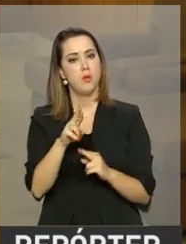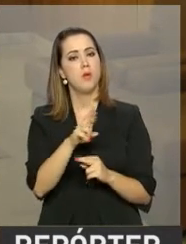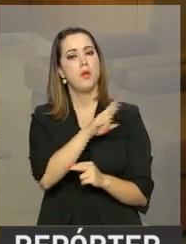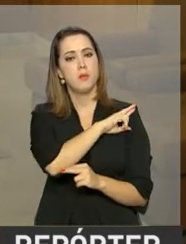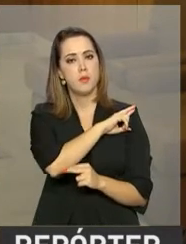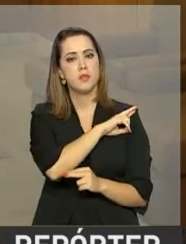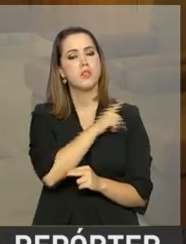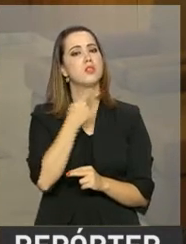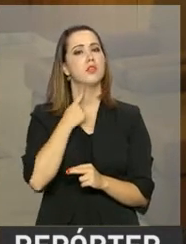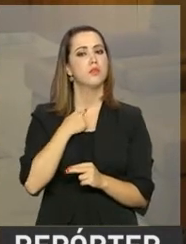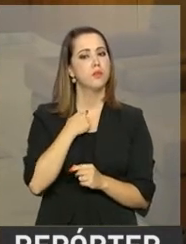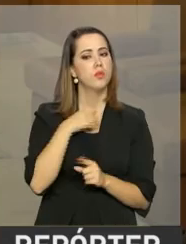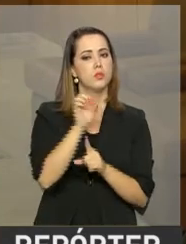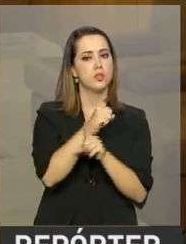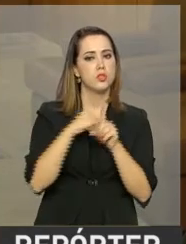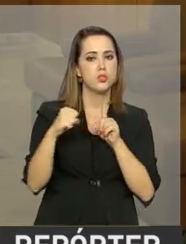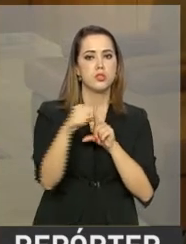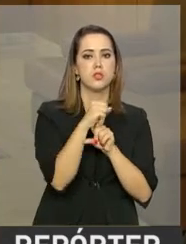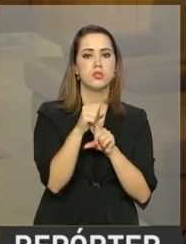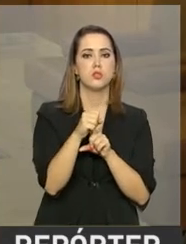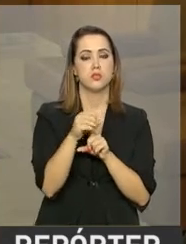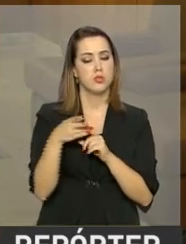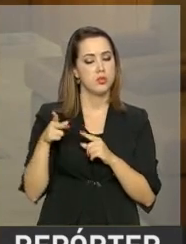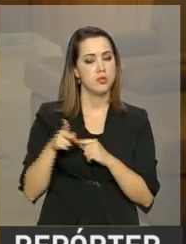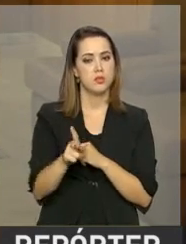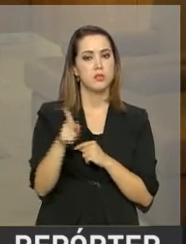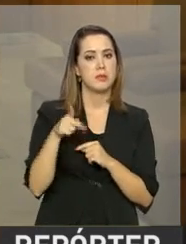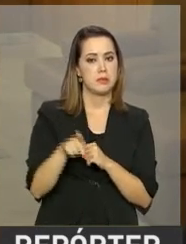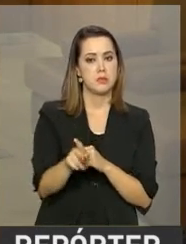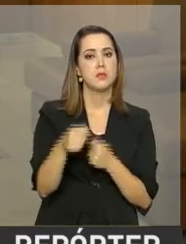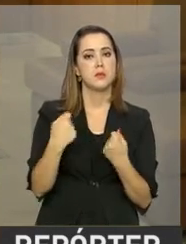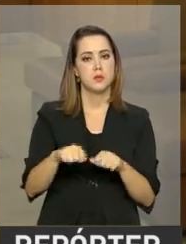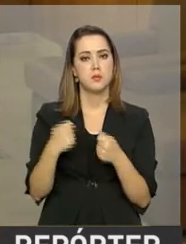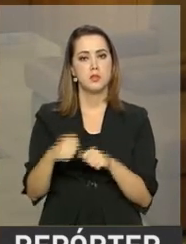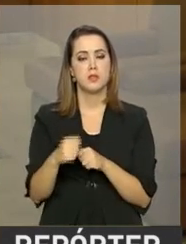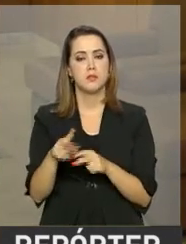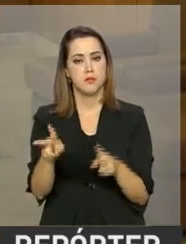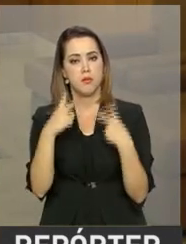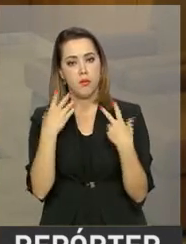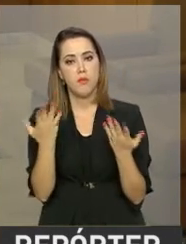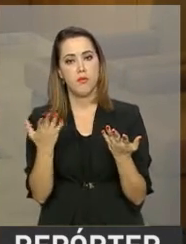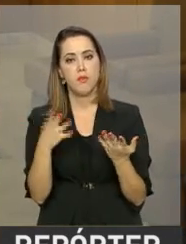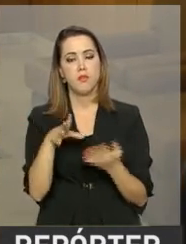da sociedade. Portanto, nós temos que estar sempre abertos para ouvir, negociar